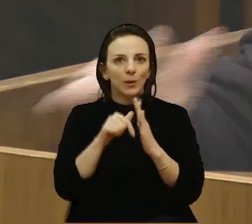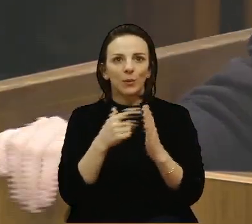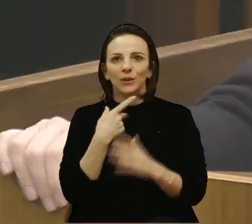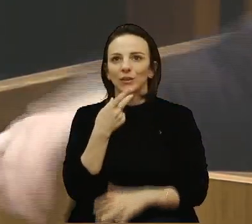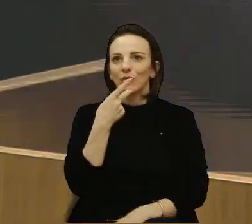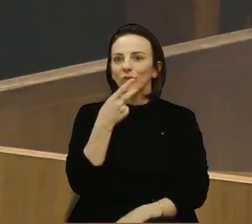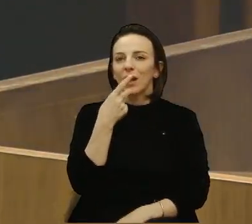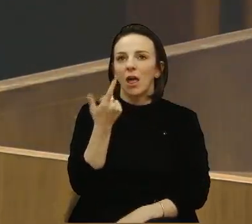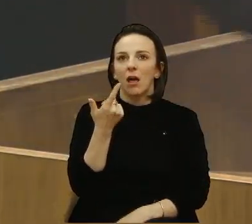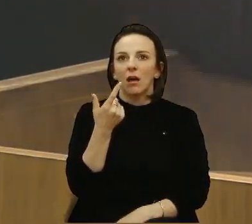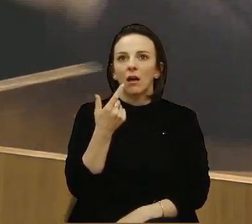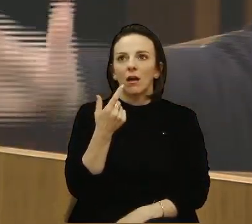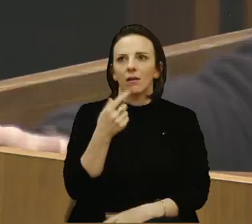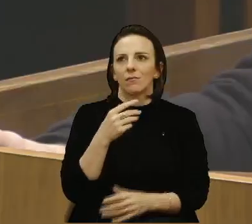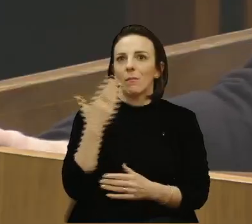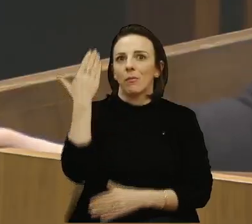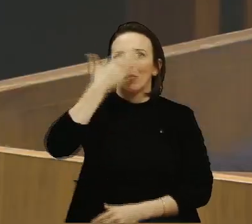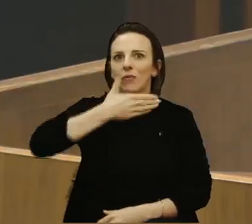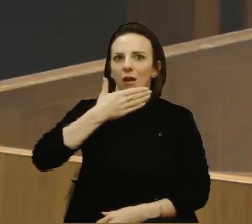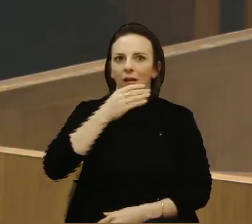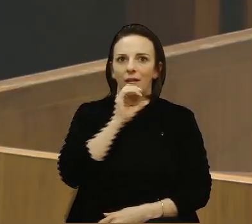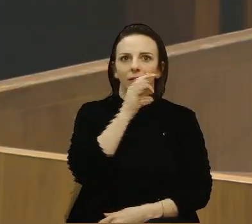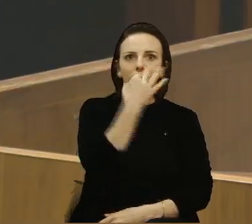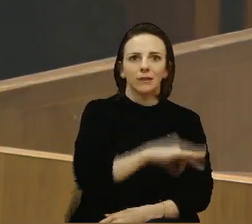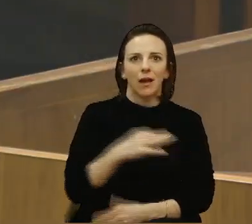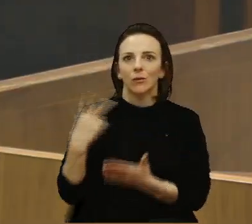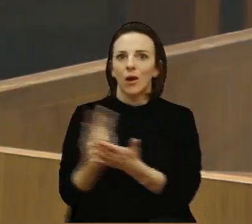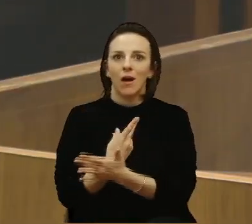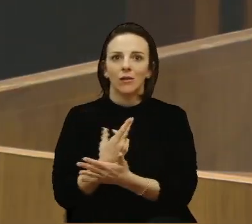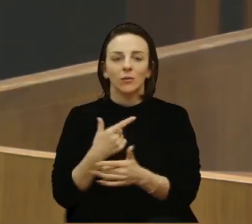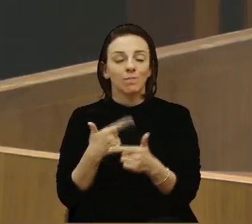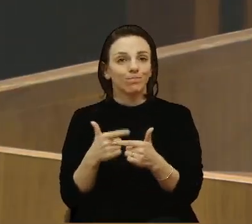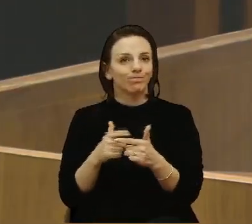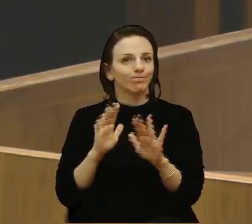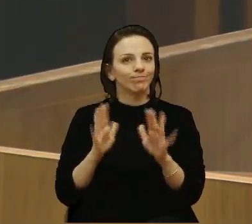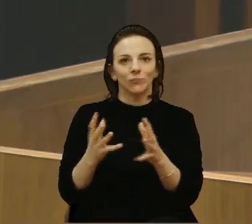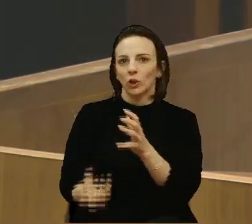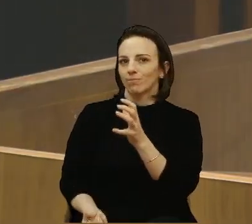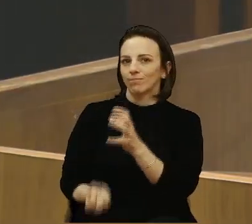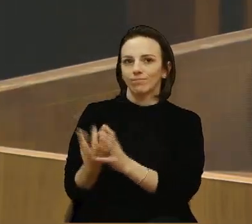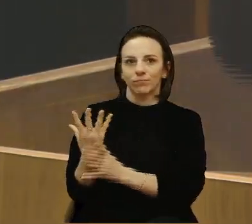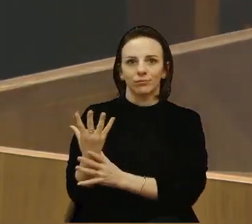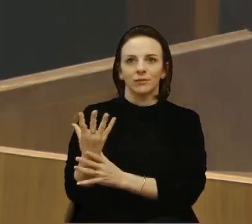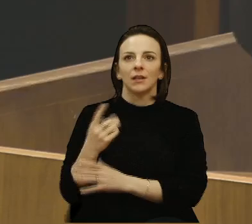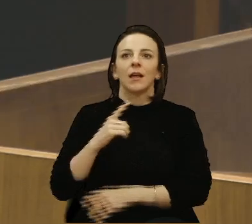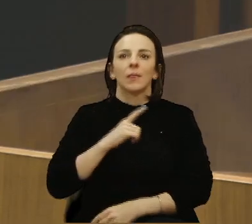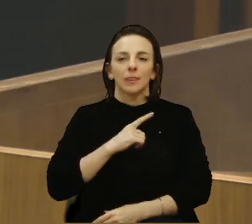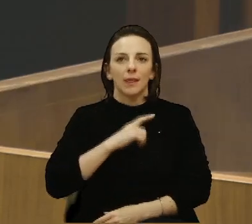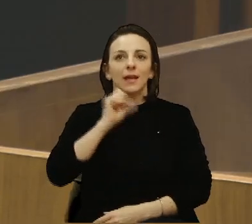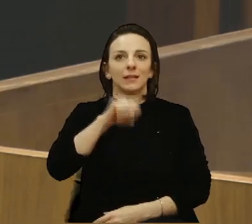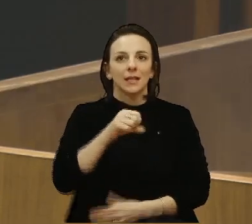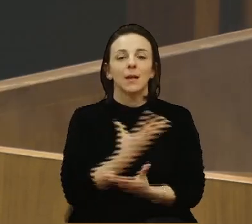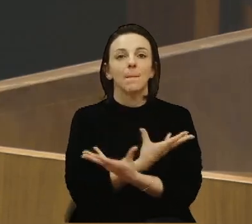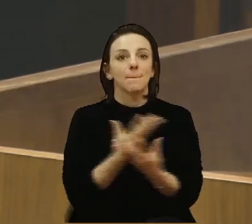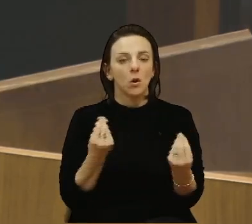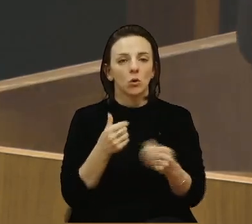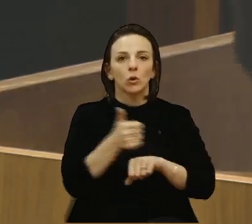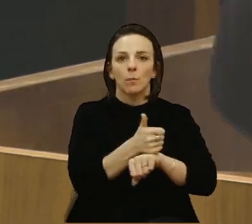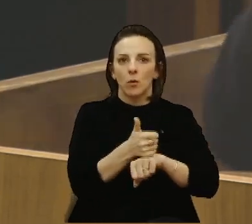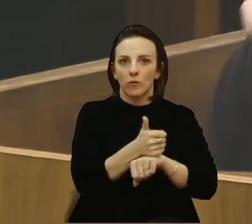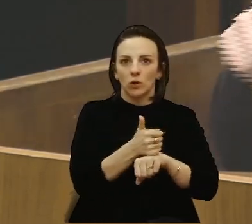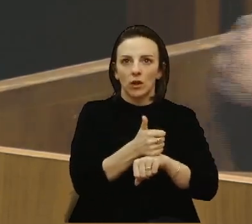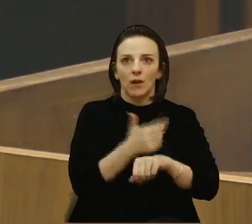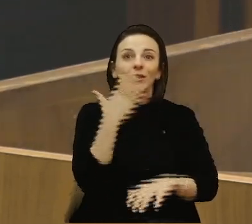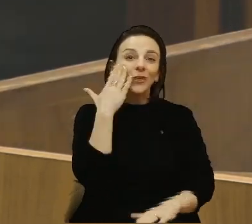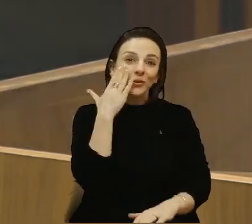não é tomada, o problema já está feito. E aí gerou revolta, assim, de profissionais que, inclusive, eu sei que votaram no